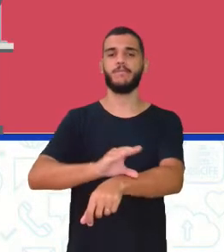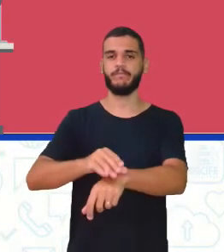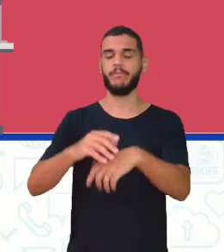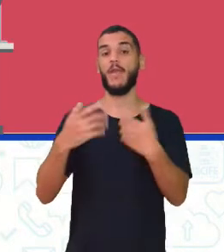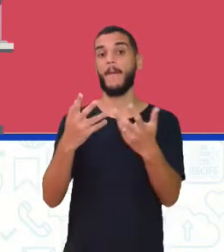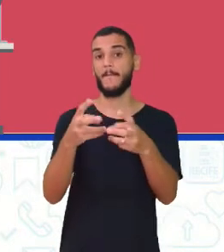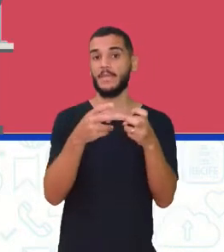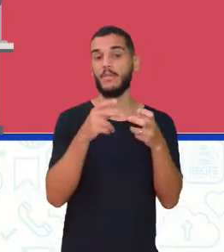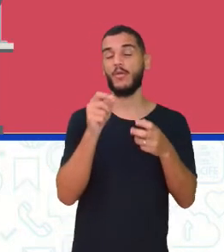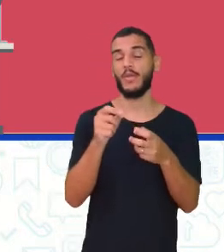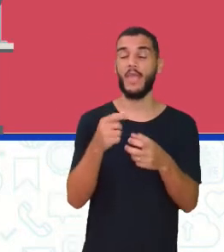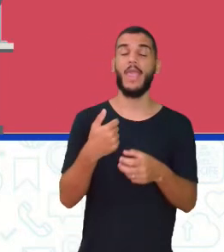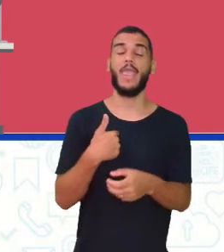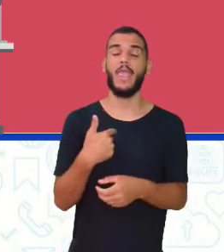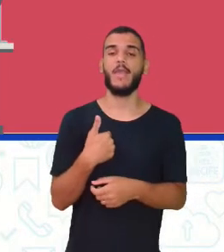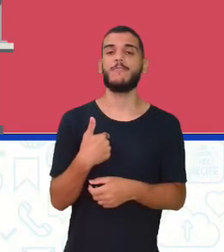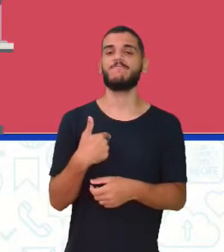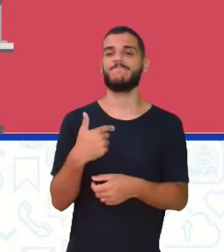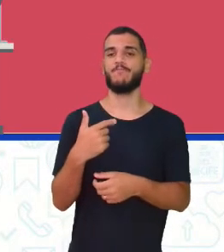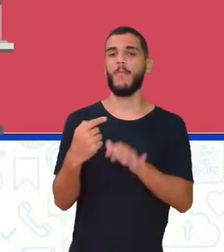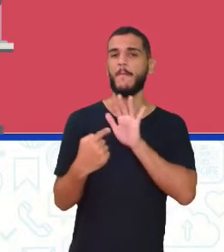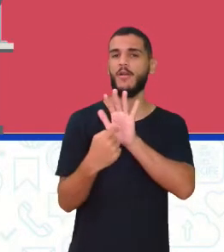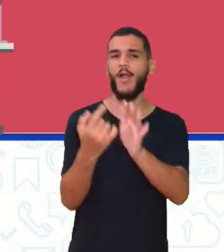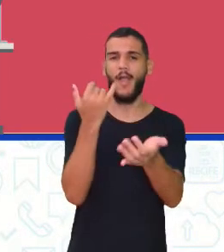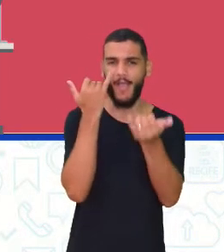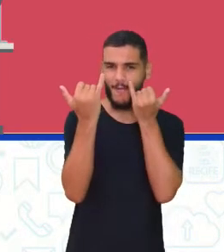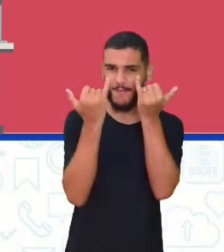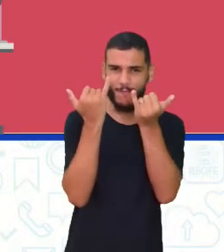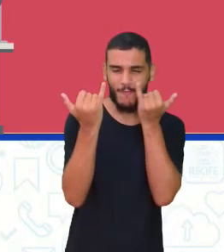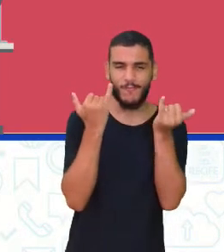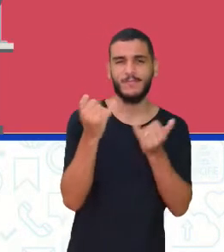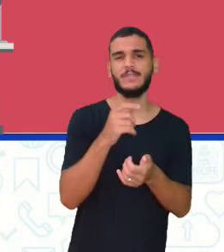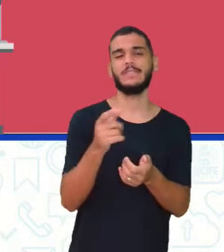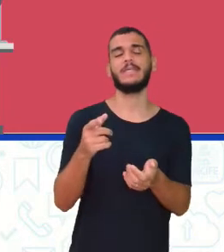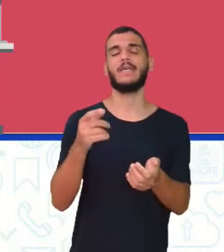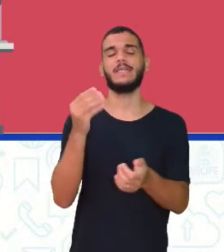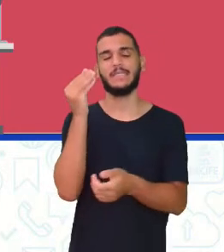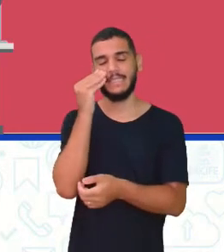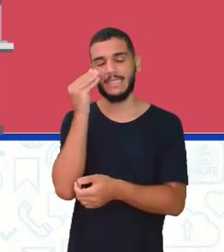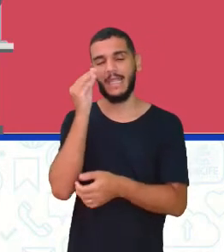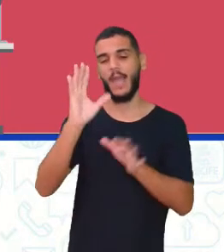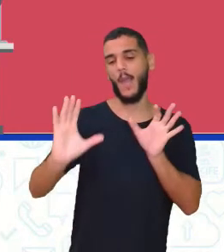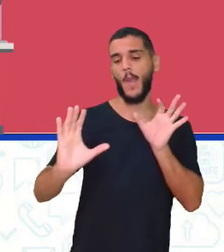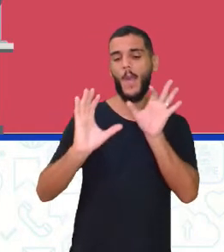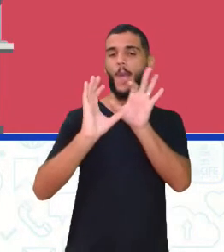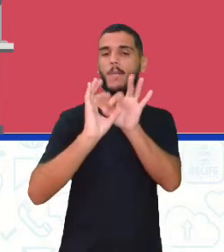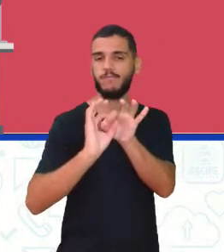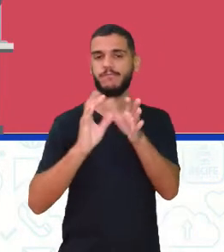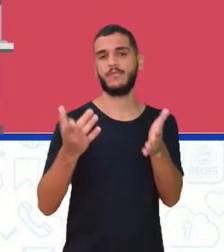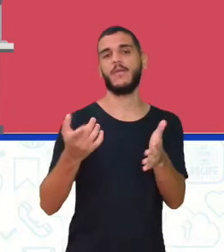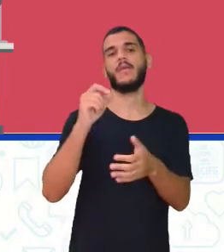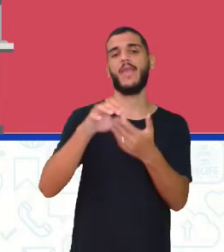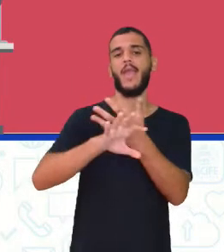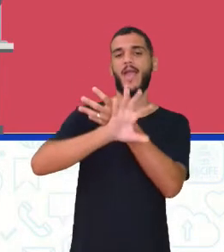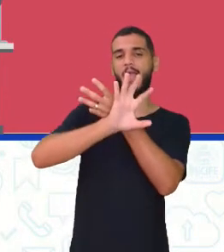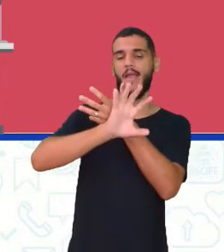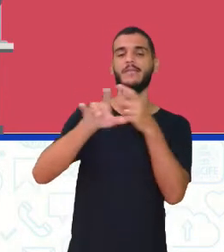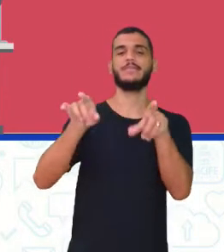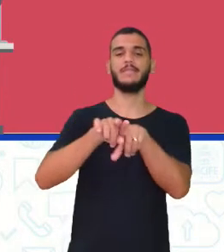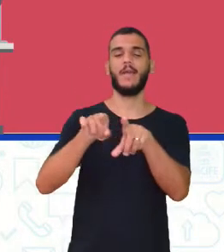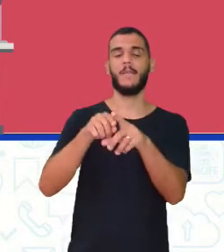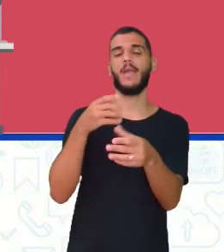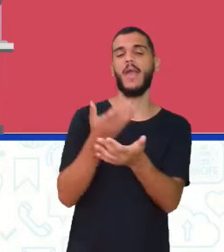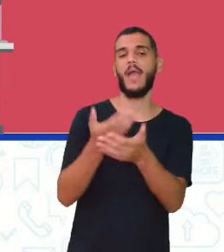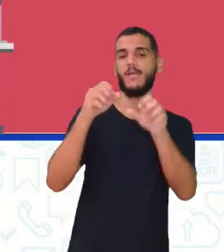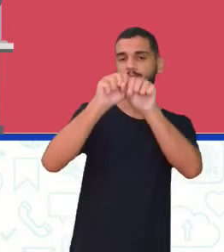né, agora mais algumas informações para tentar unir a aula do sistema esquelético com essa aula do